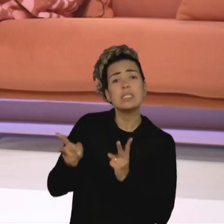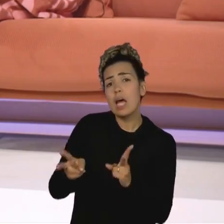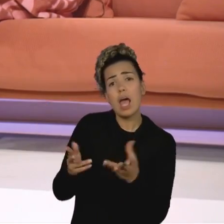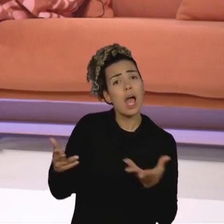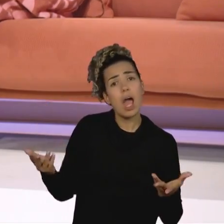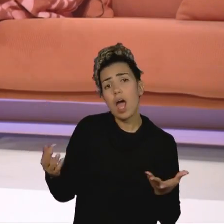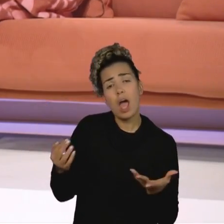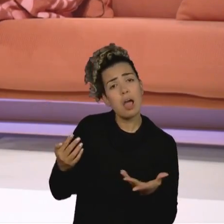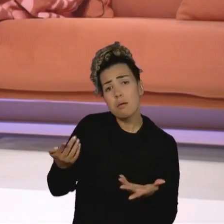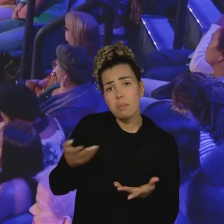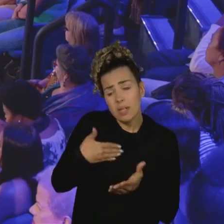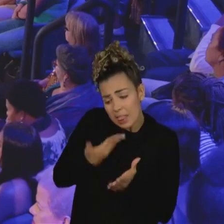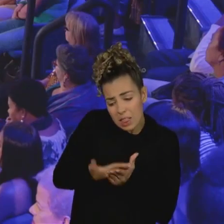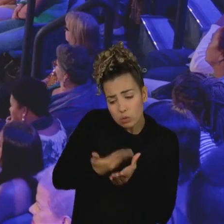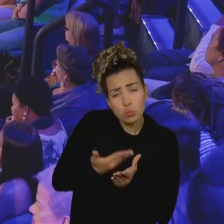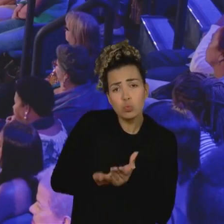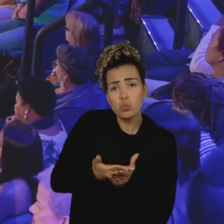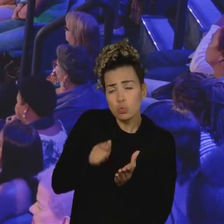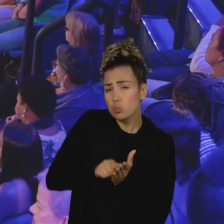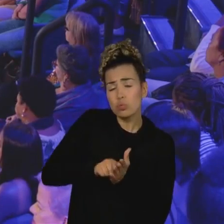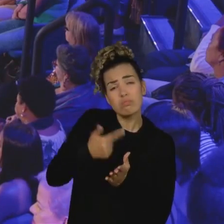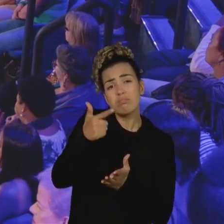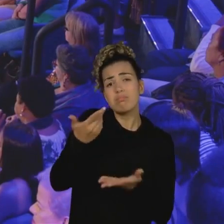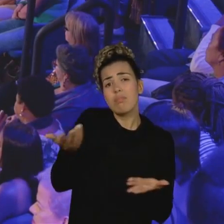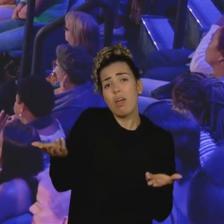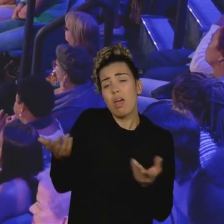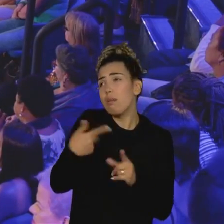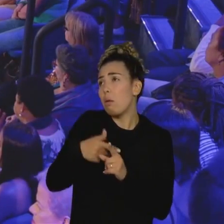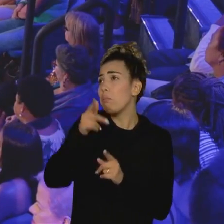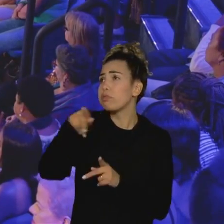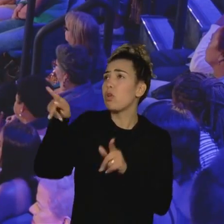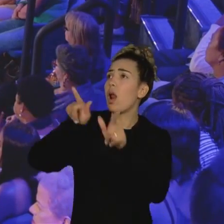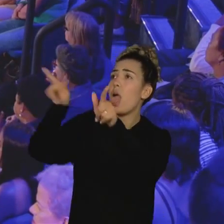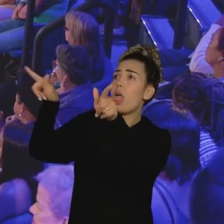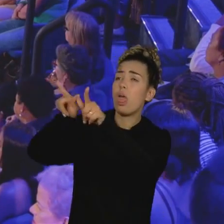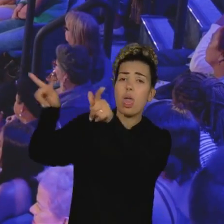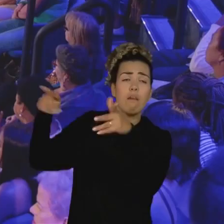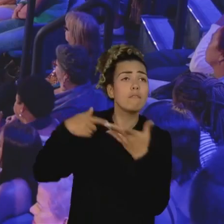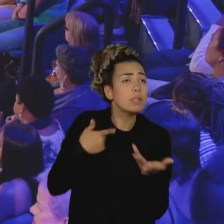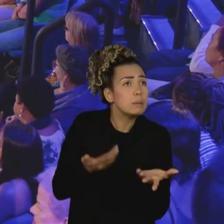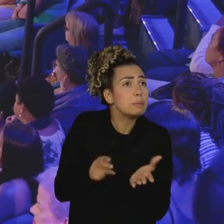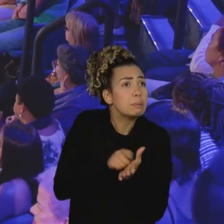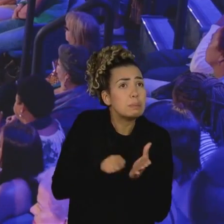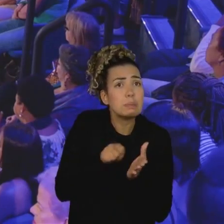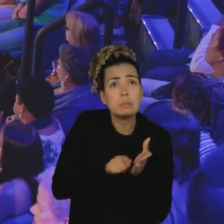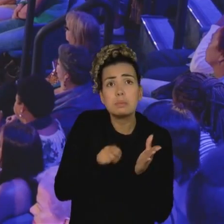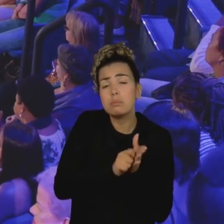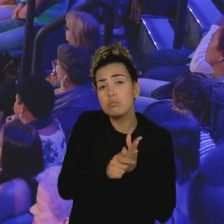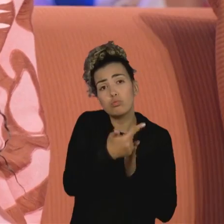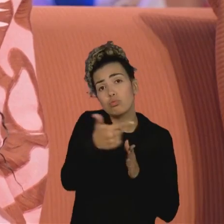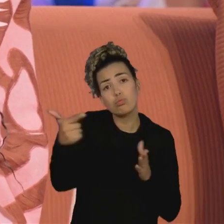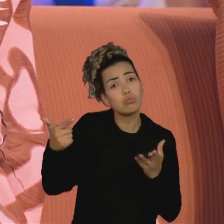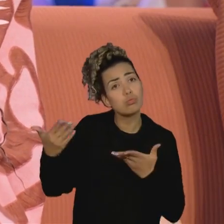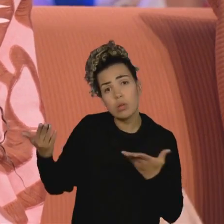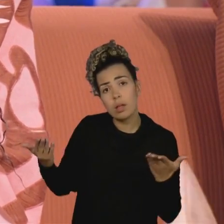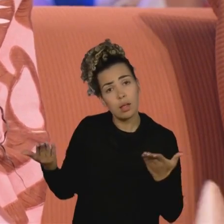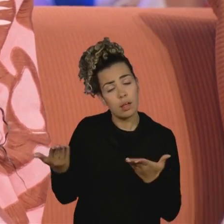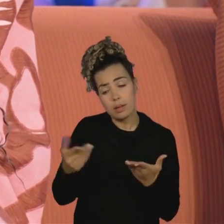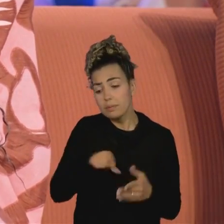então a gente aprendia muito pouco, né? E eu via esses adolescentes, essas